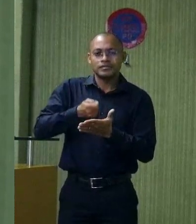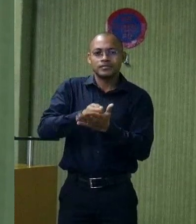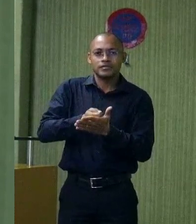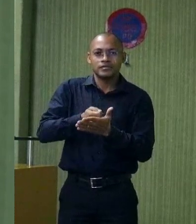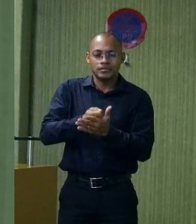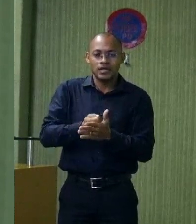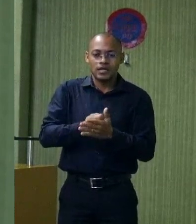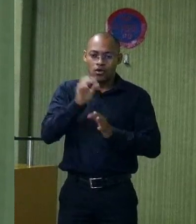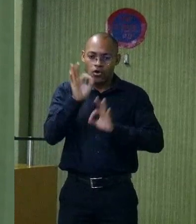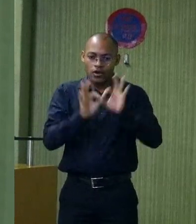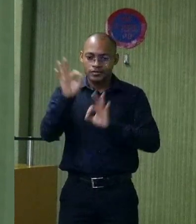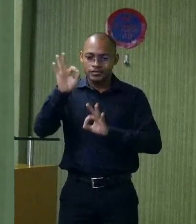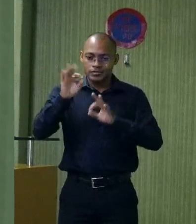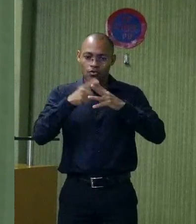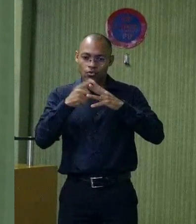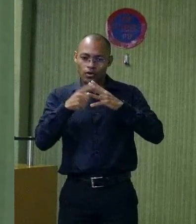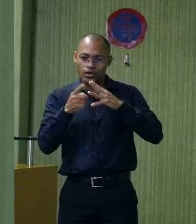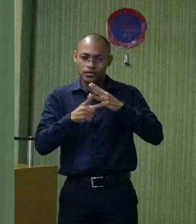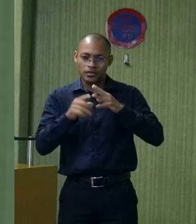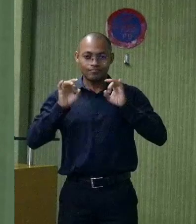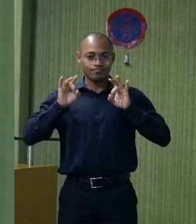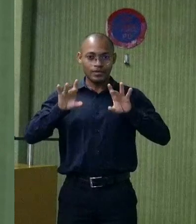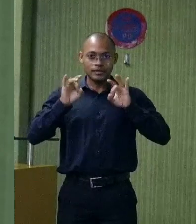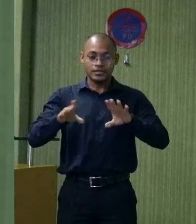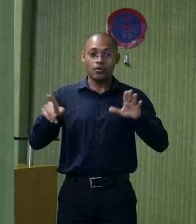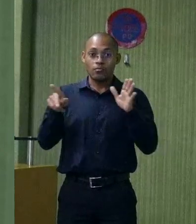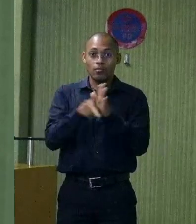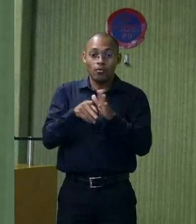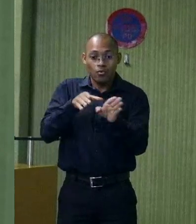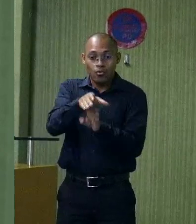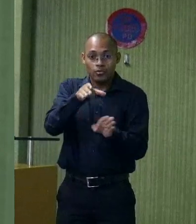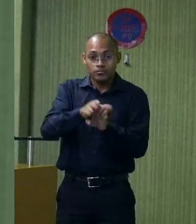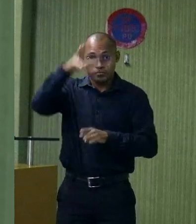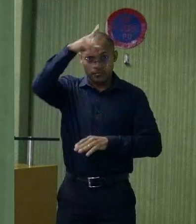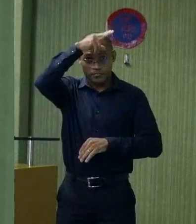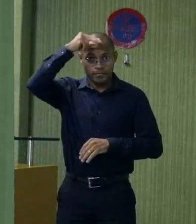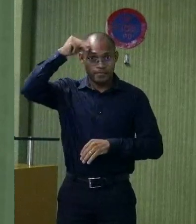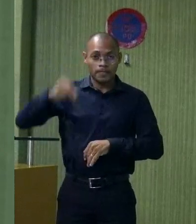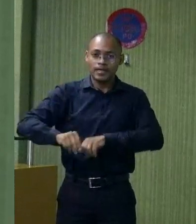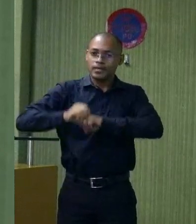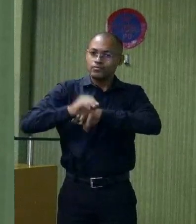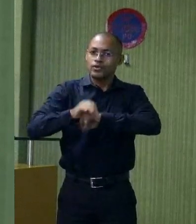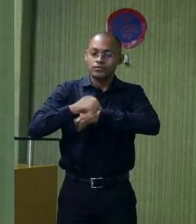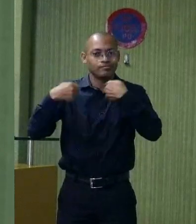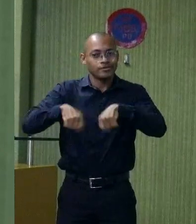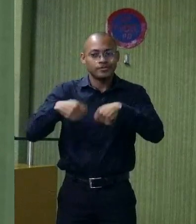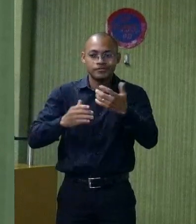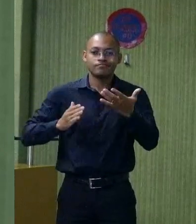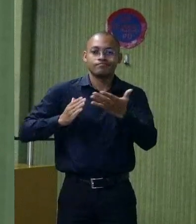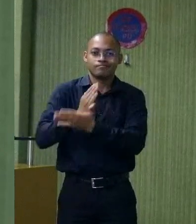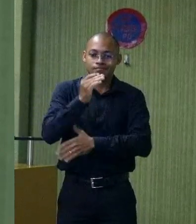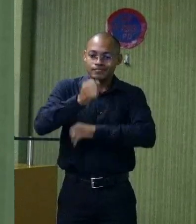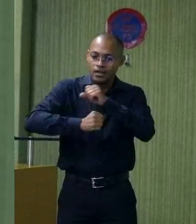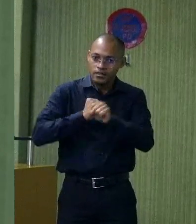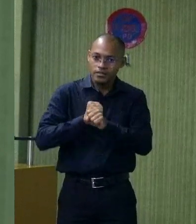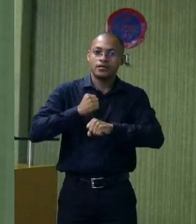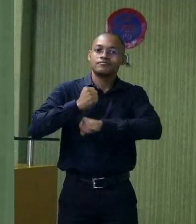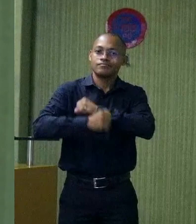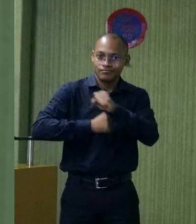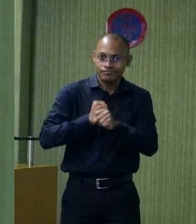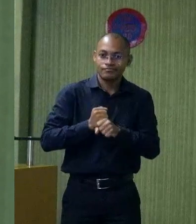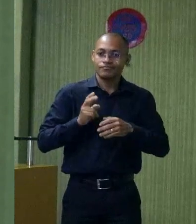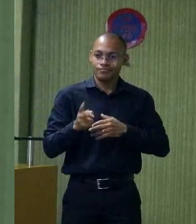calendário eh especial que o Conselho Municipal eh de educação ele tem que aprovar né todo ano e agora em